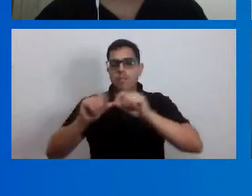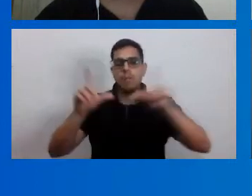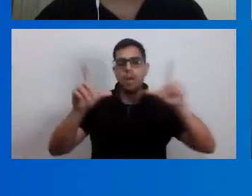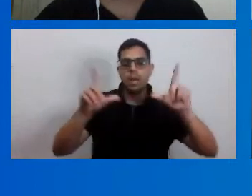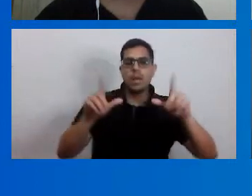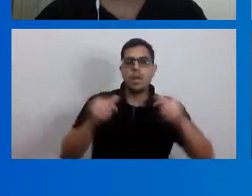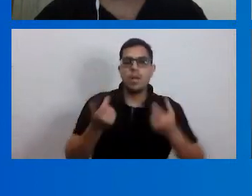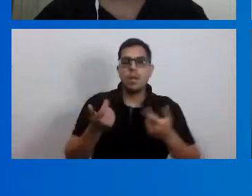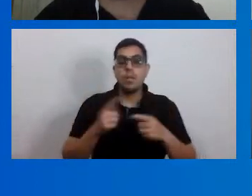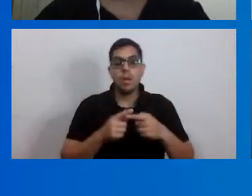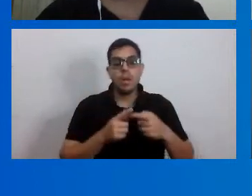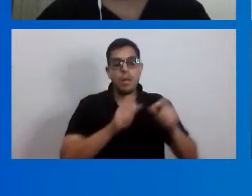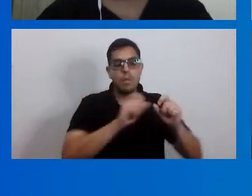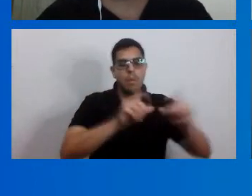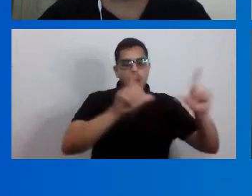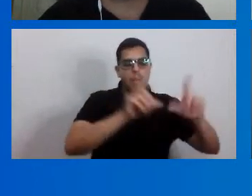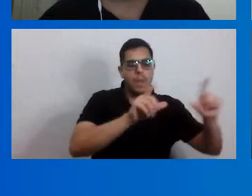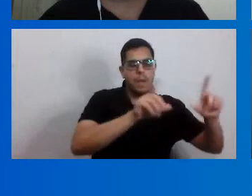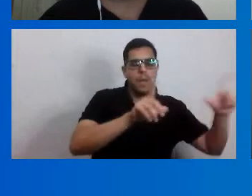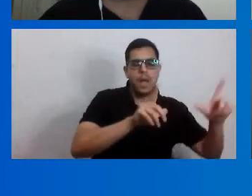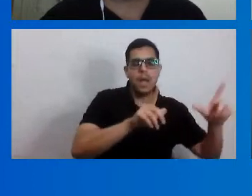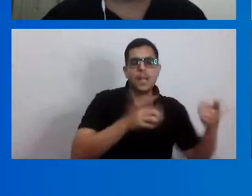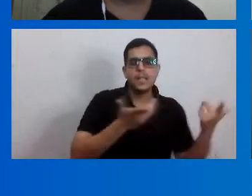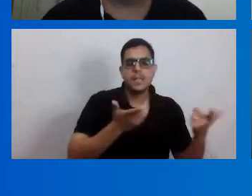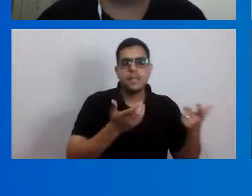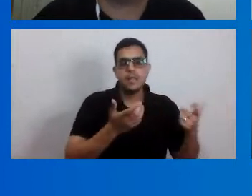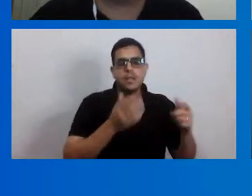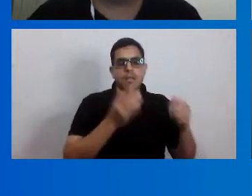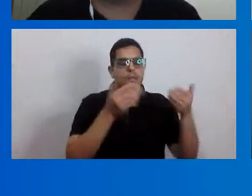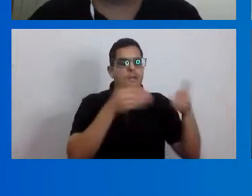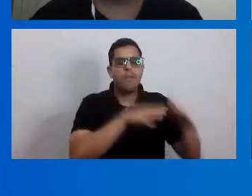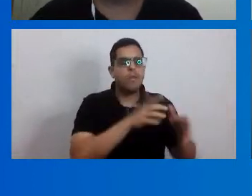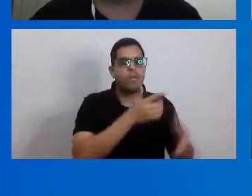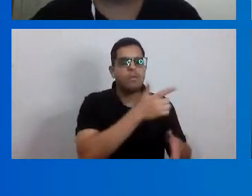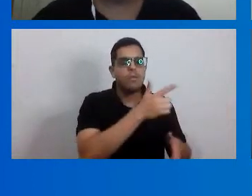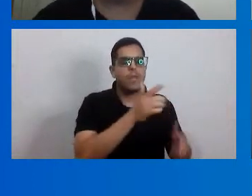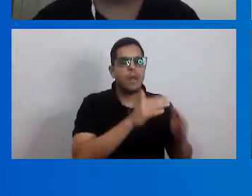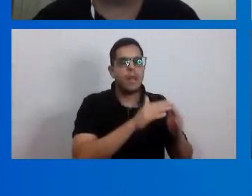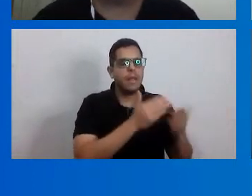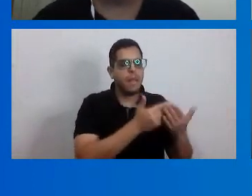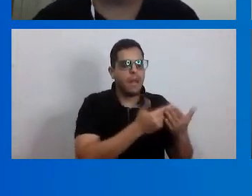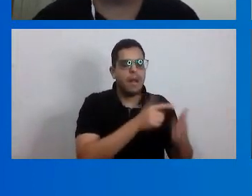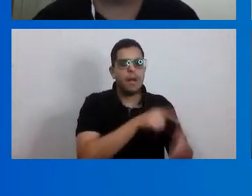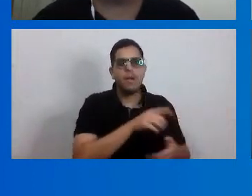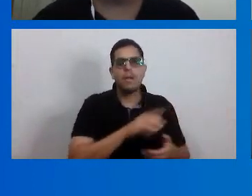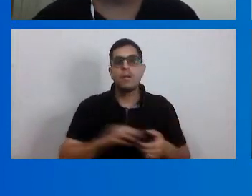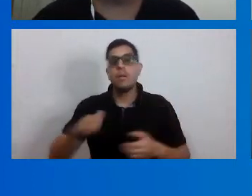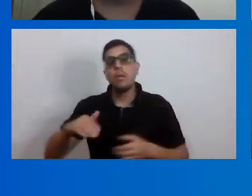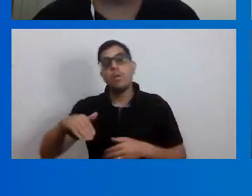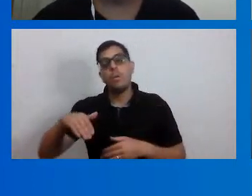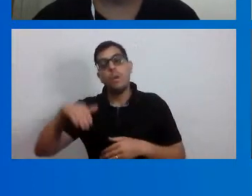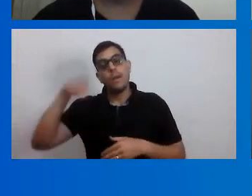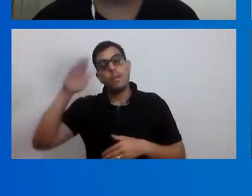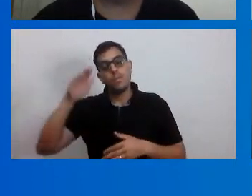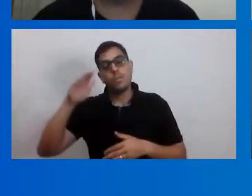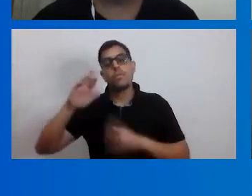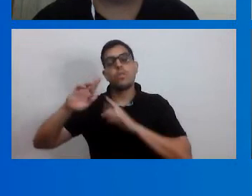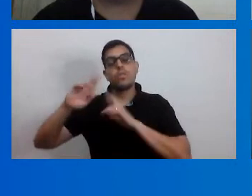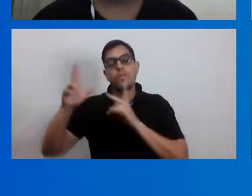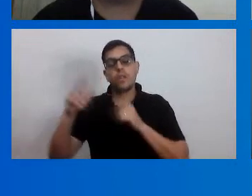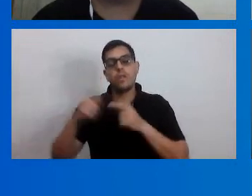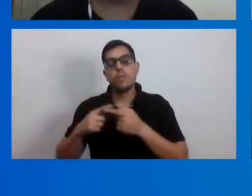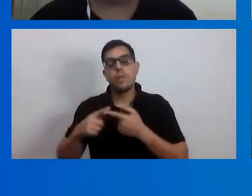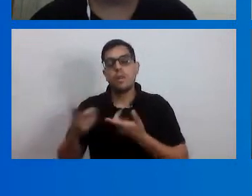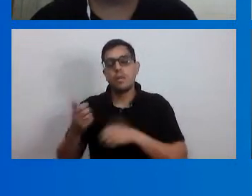adulto em idade por exemplo de Universidade que aí eu ele sabe que ele tá ali ele sabe quais são os objetivos Quais são os ganhos é bem diferente né então acho que essas